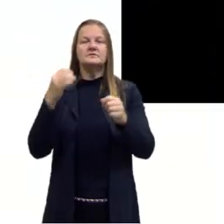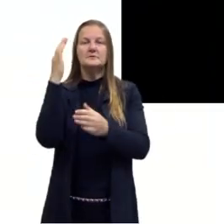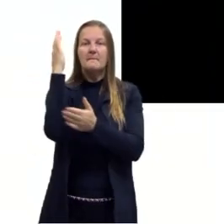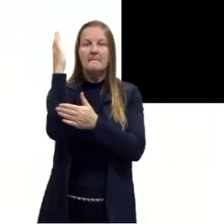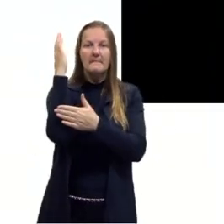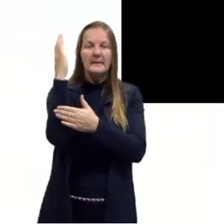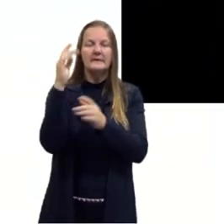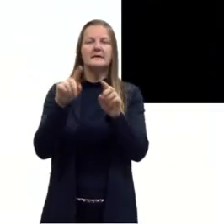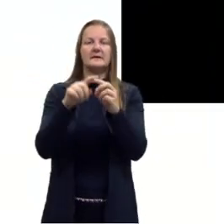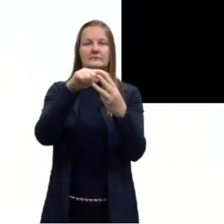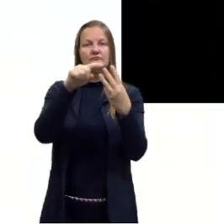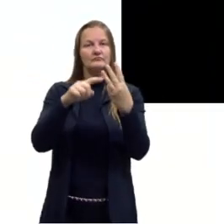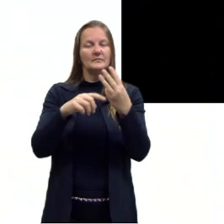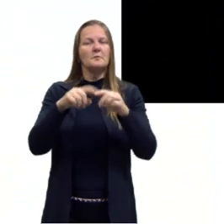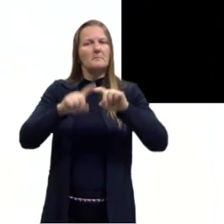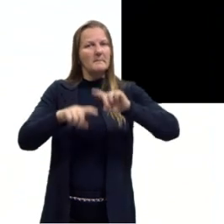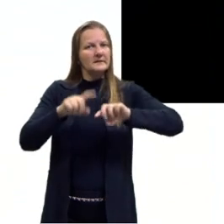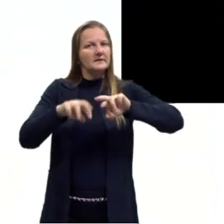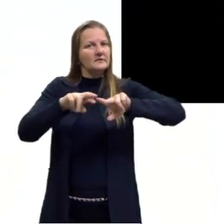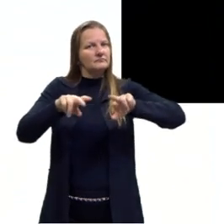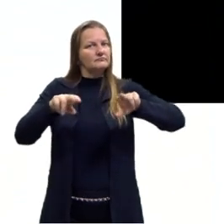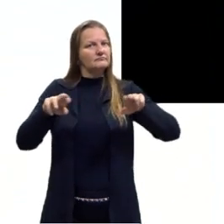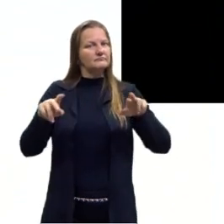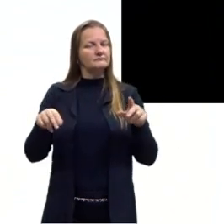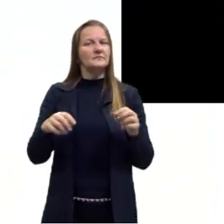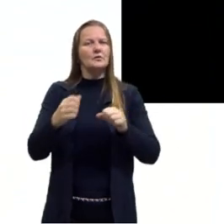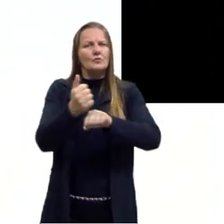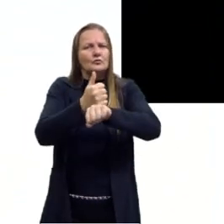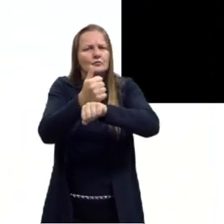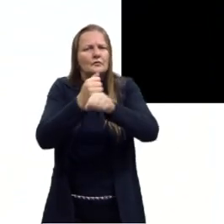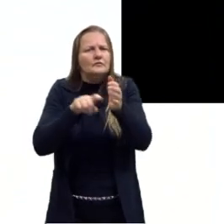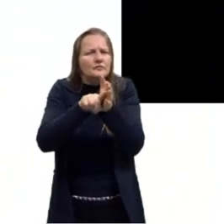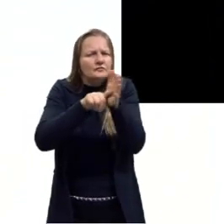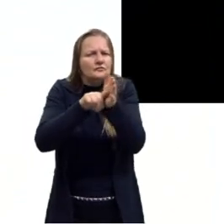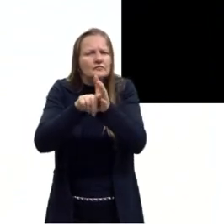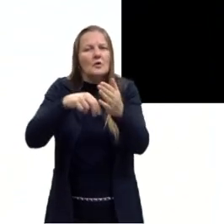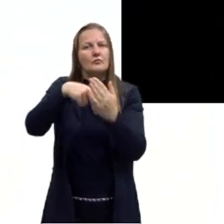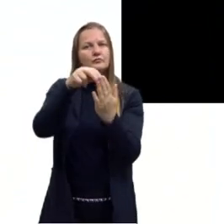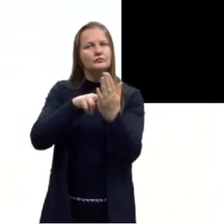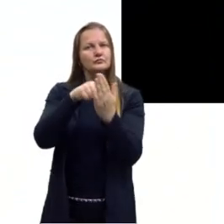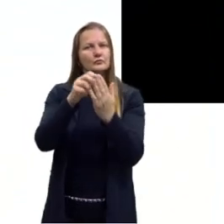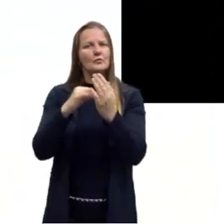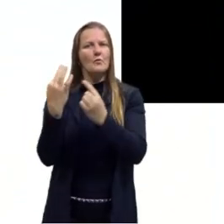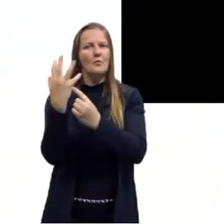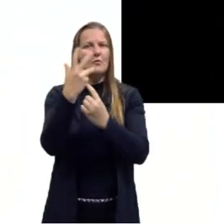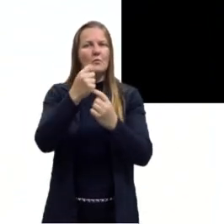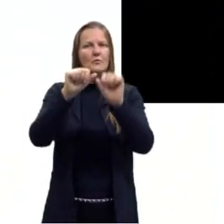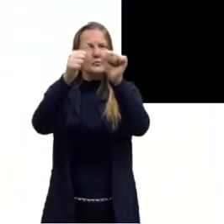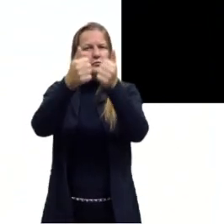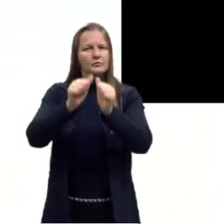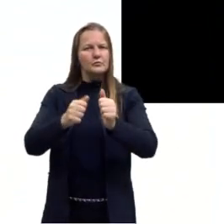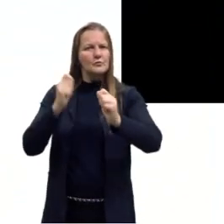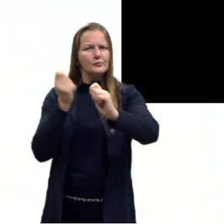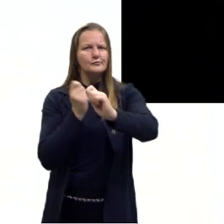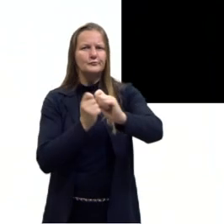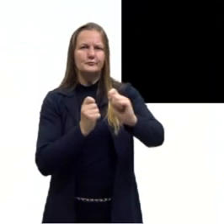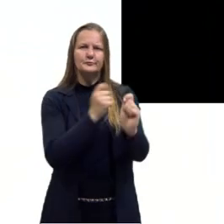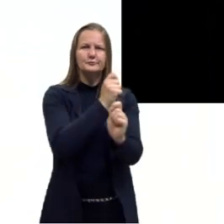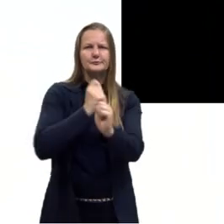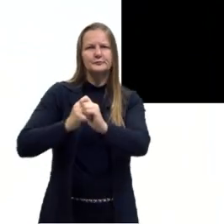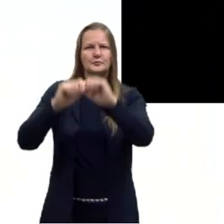uma espécie só há um tipo de material os artistas estão exploram outras possibilidades outras